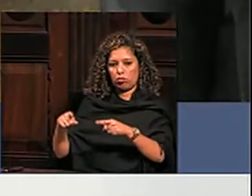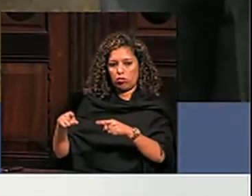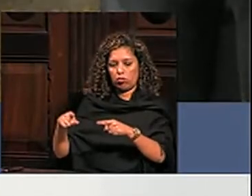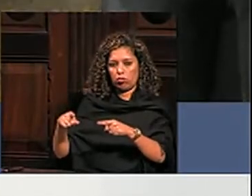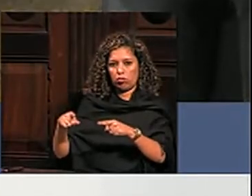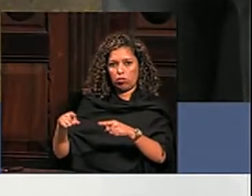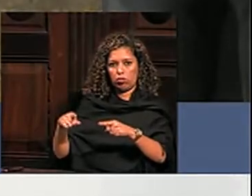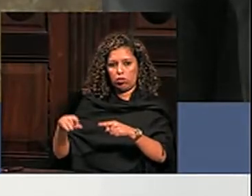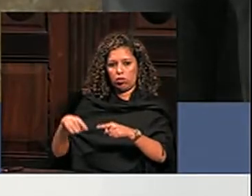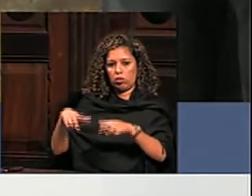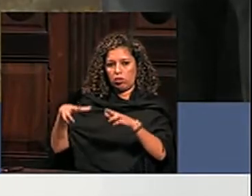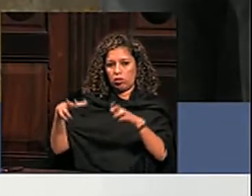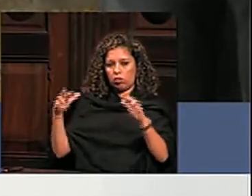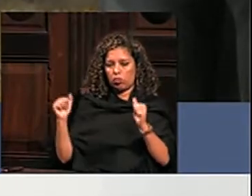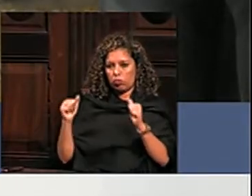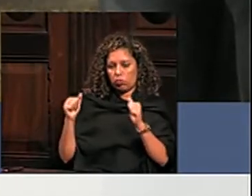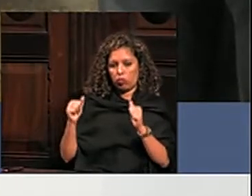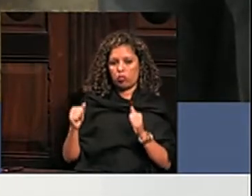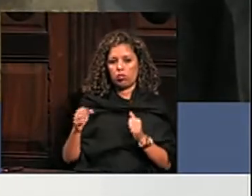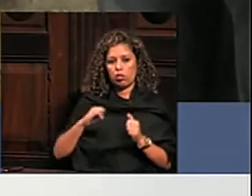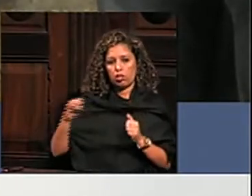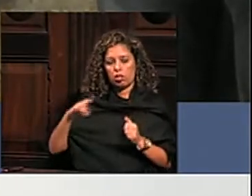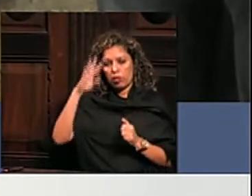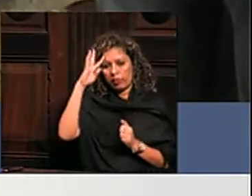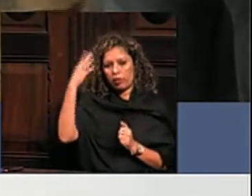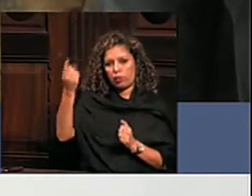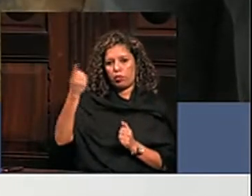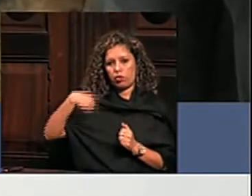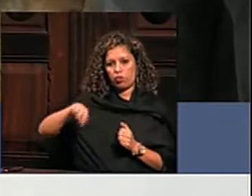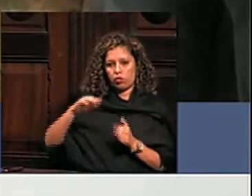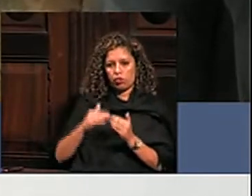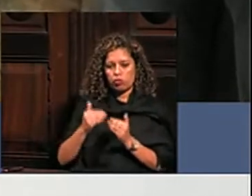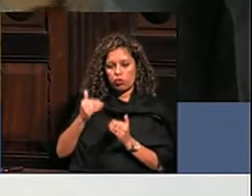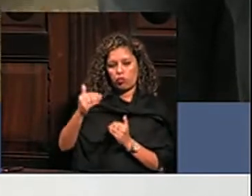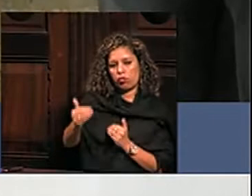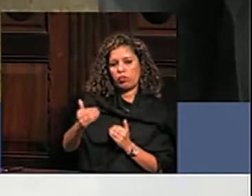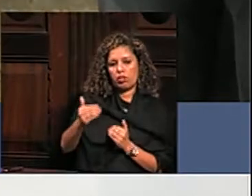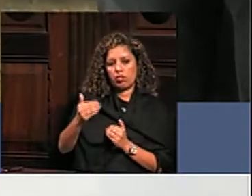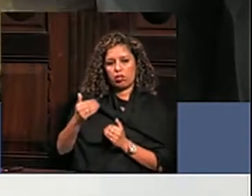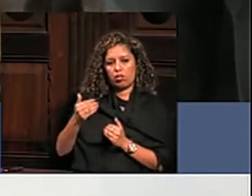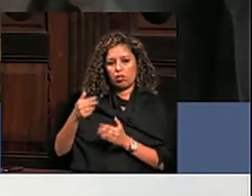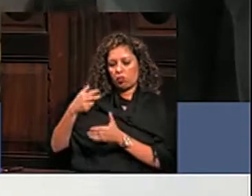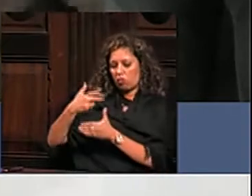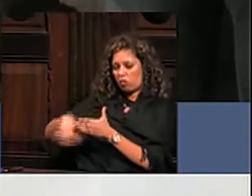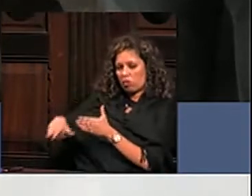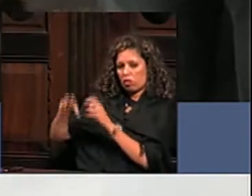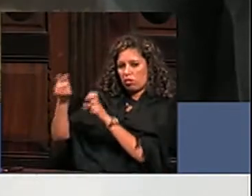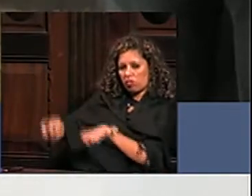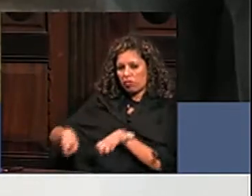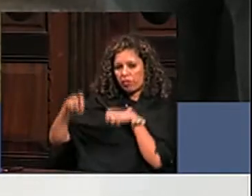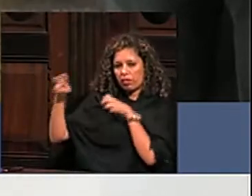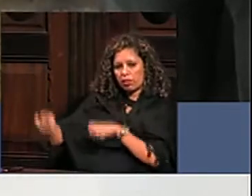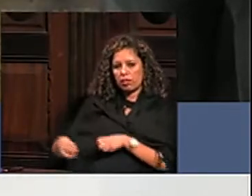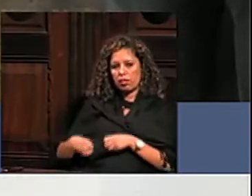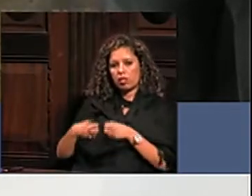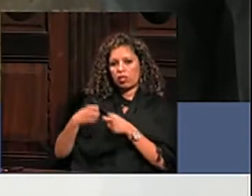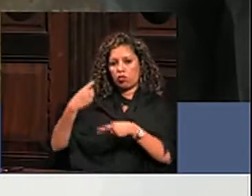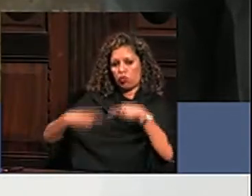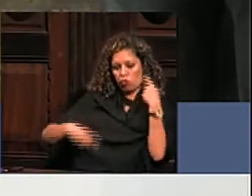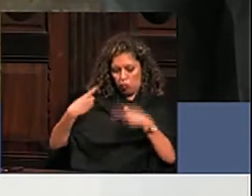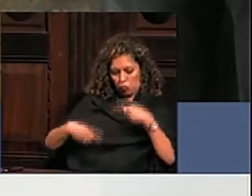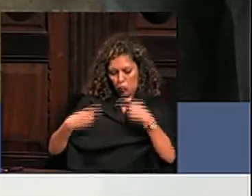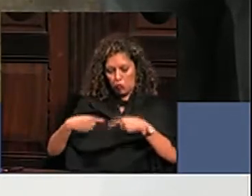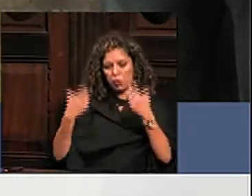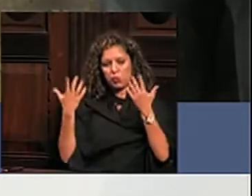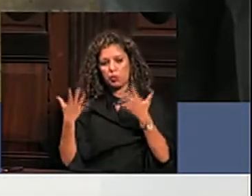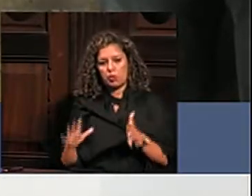nessa casa. A partir do momento em que, no qual o secretário de Fazenda e o governo, olha, não vamos discutir a questão da